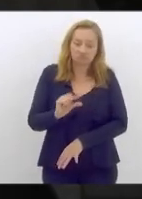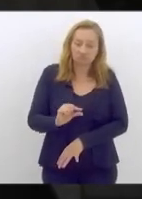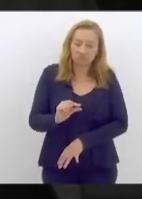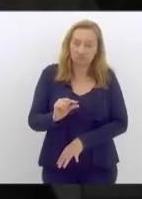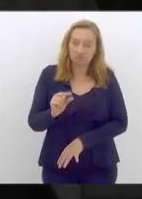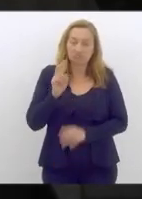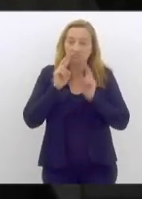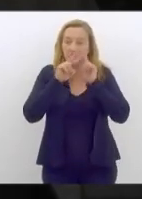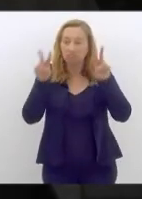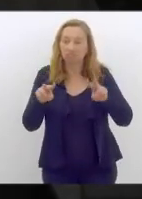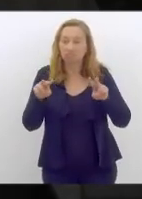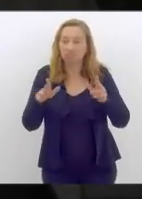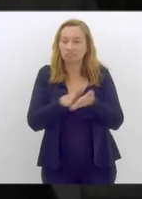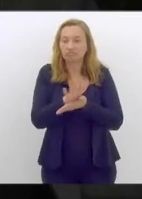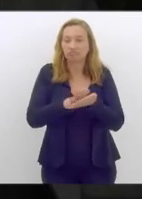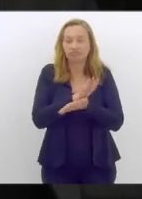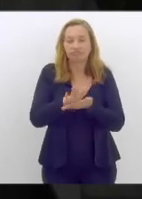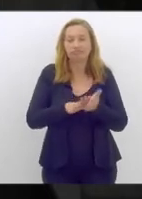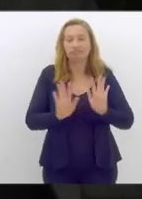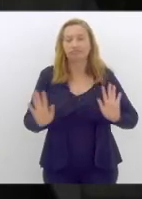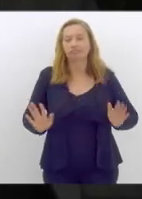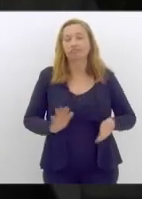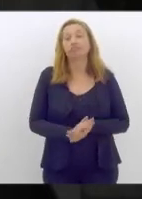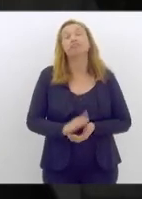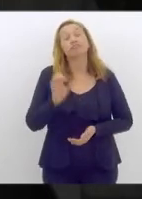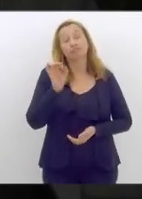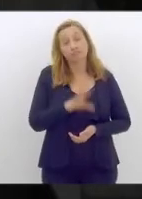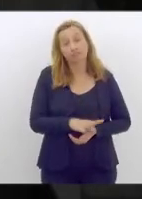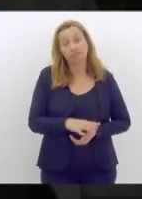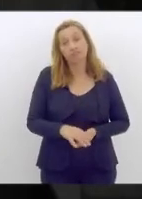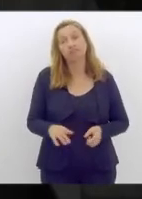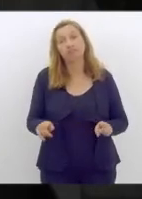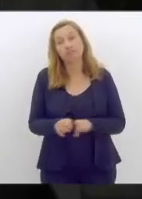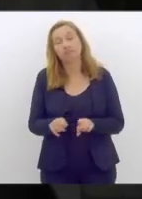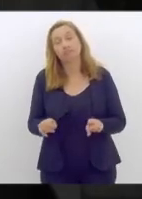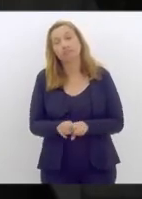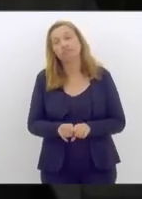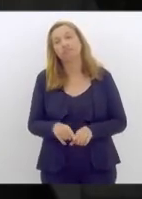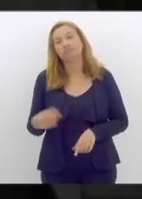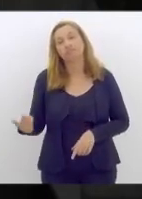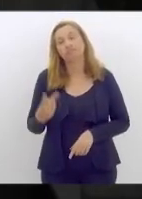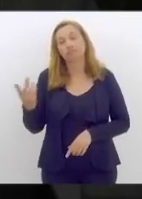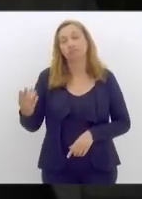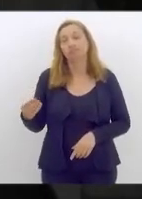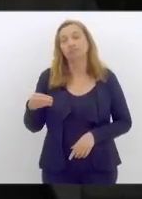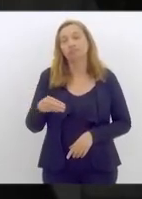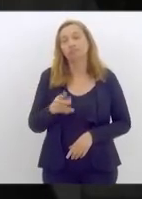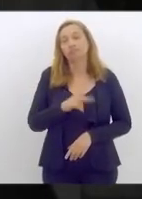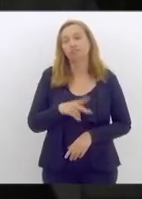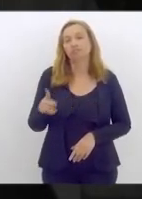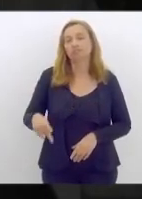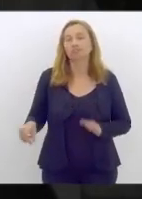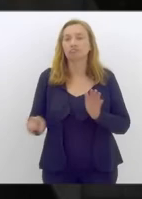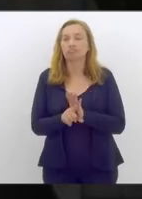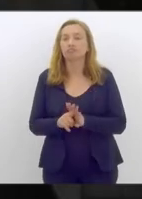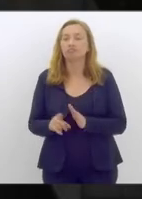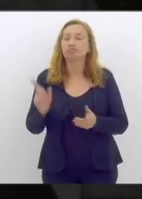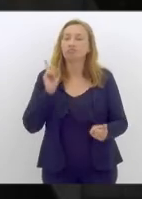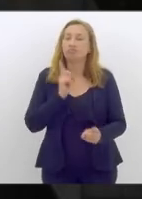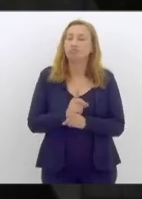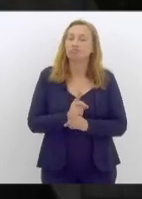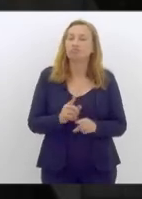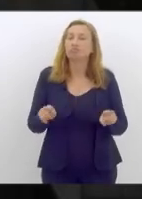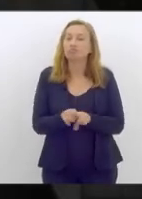senhor Horizonte de profissionalização e o último tópico ainda dentro dessa valorização do magistério na questão da Lei encontrar uma maneira também